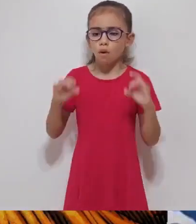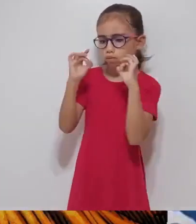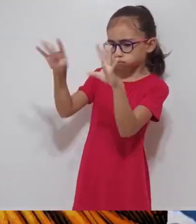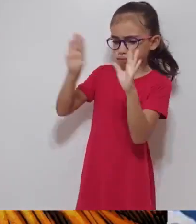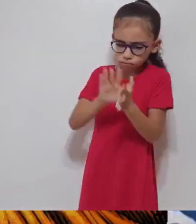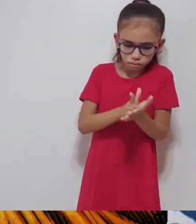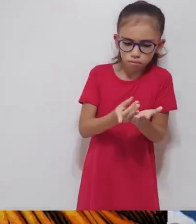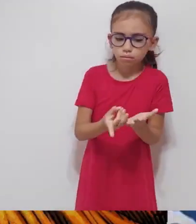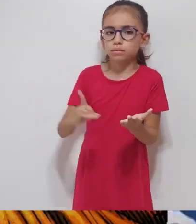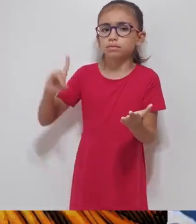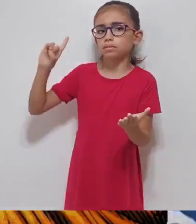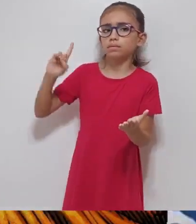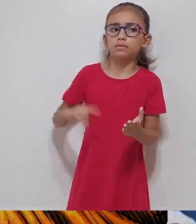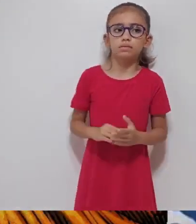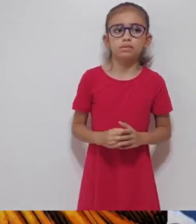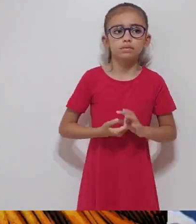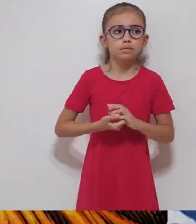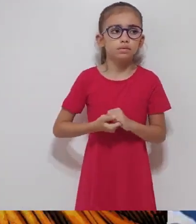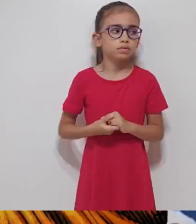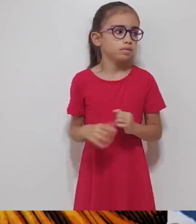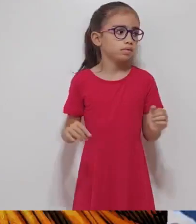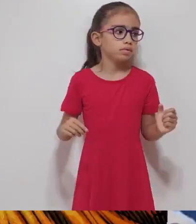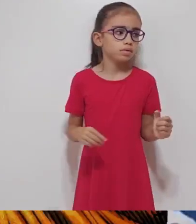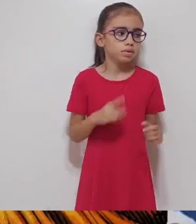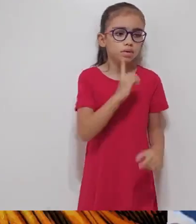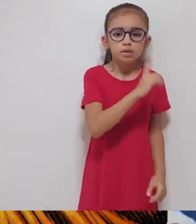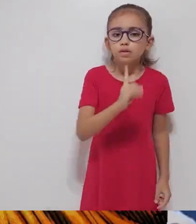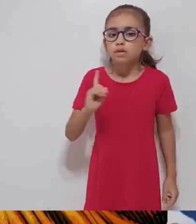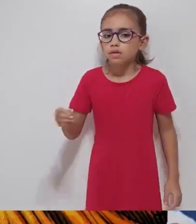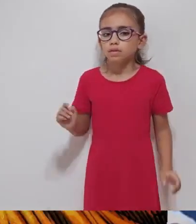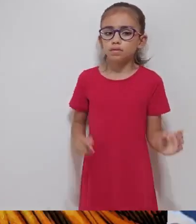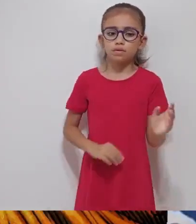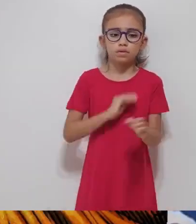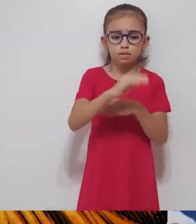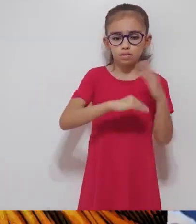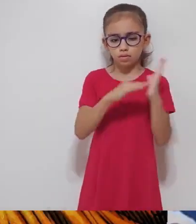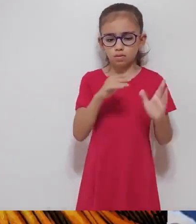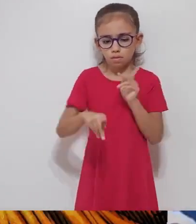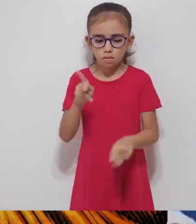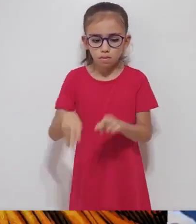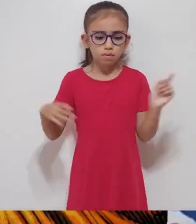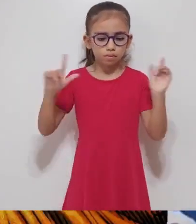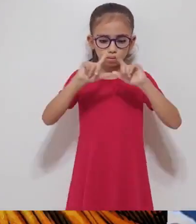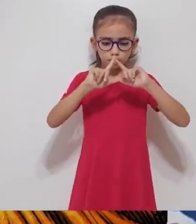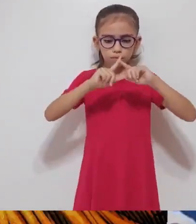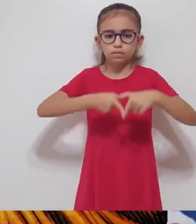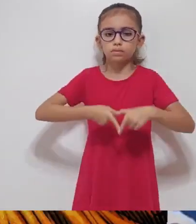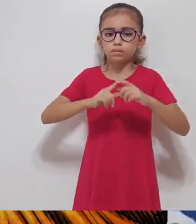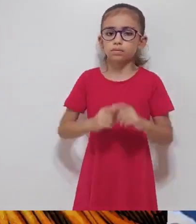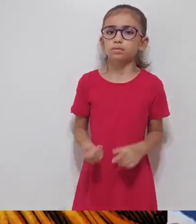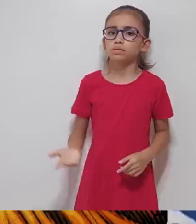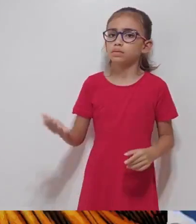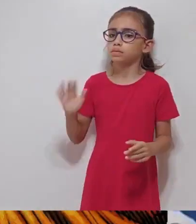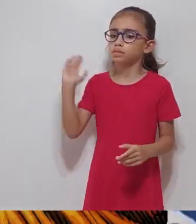os mandamentos do Senhor. Ordene a todo o povo de Israel que vá encontrar-se comigo no